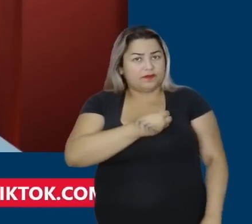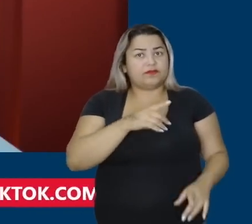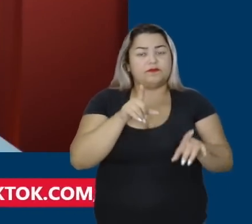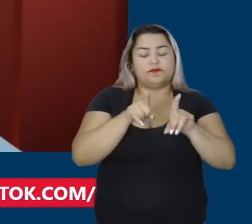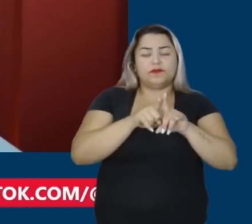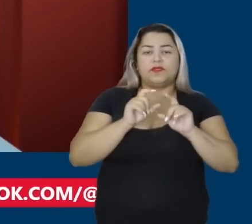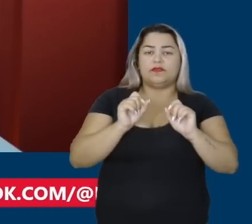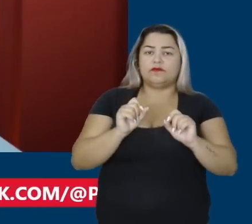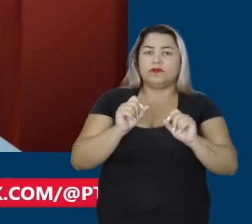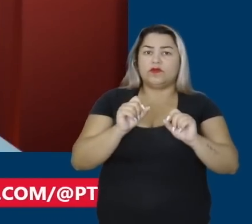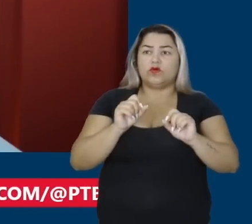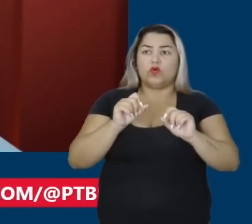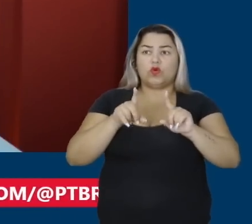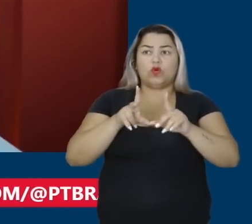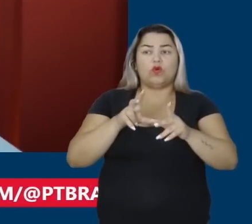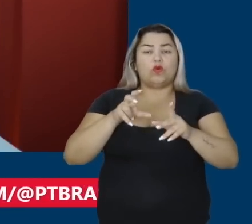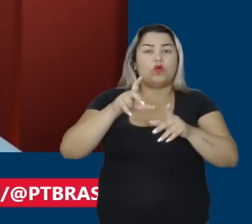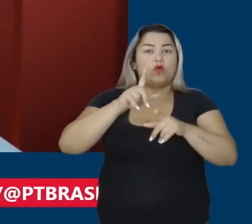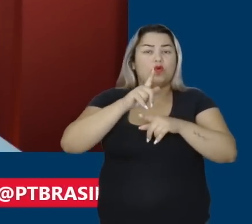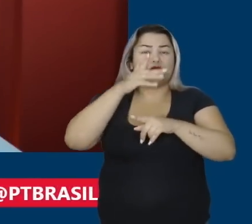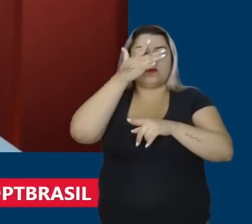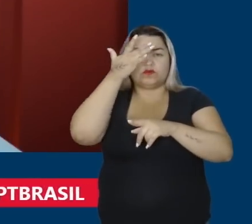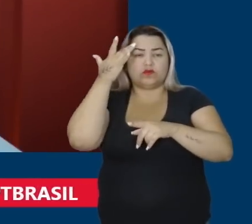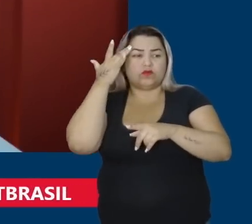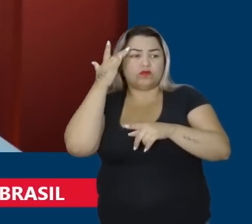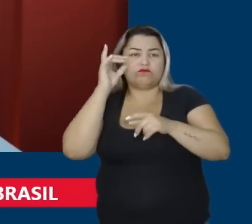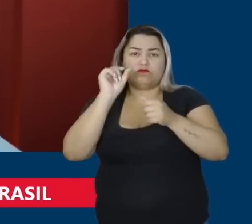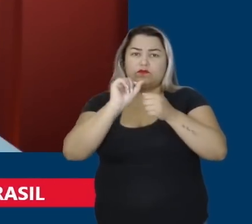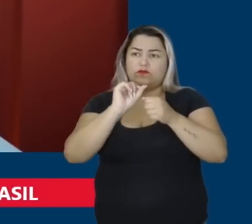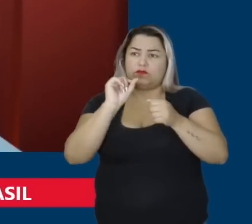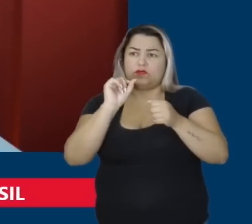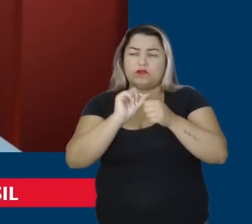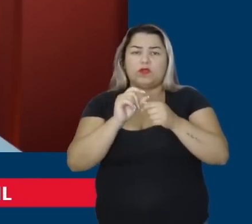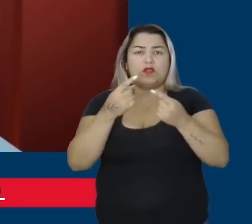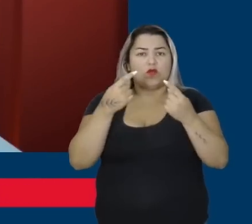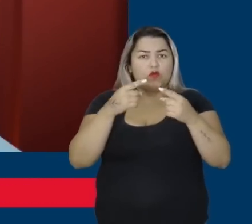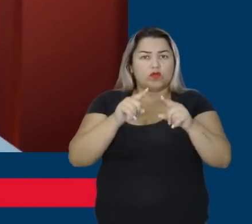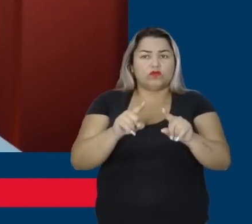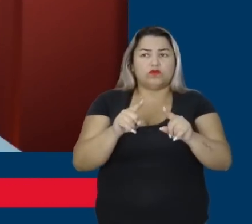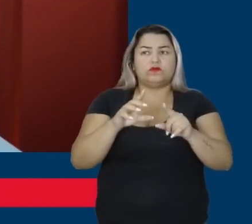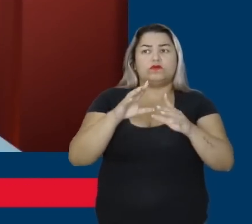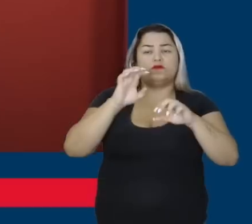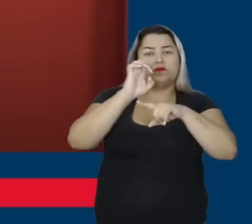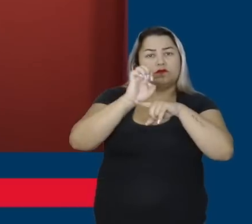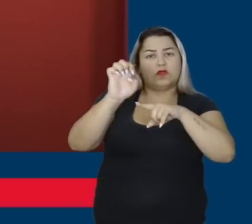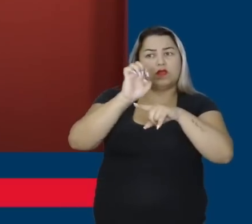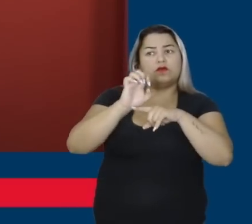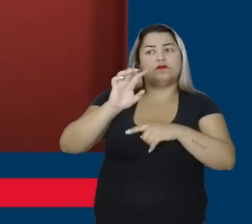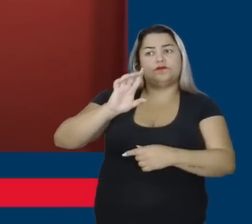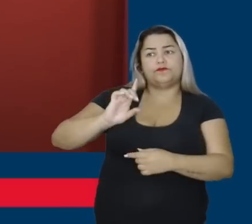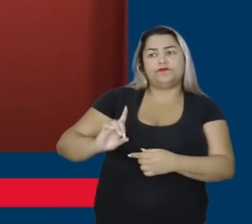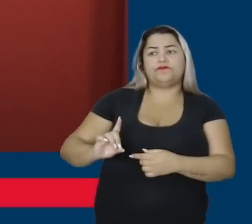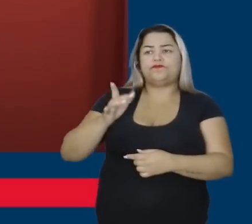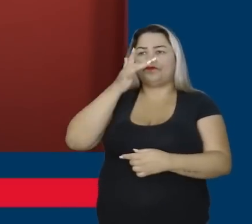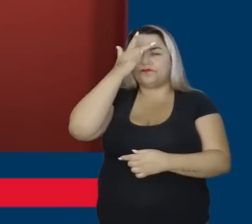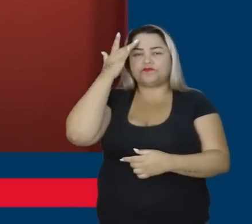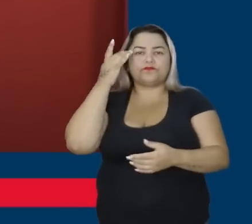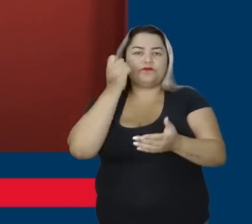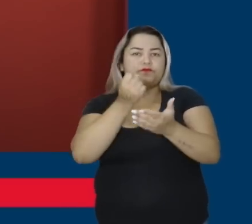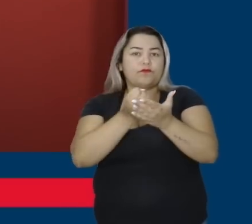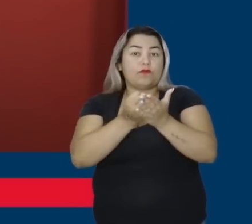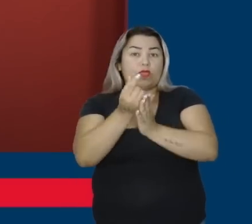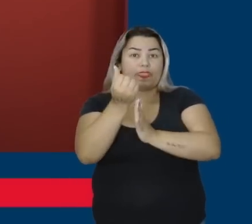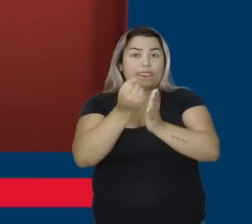da punição severa aos golpistas que no dia 8 de janeiro intentaram contra o Estado Democrático de Direito. Seus financiadores,